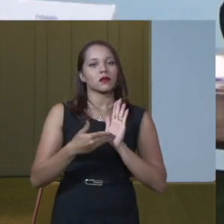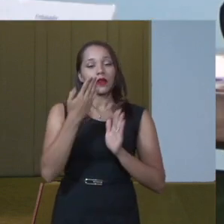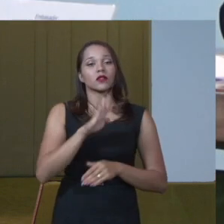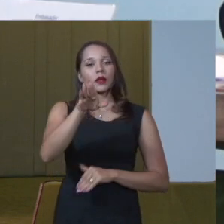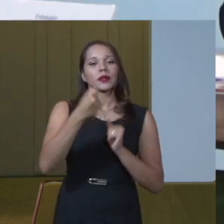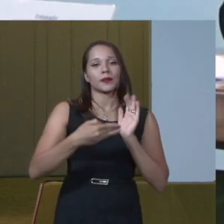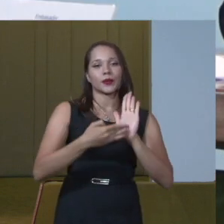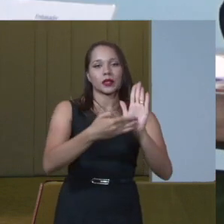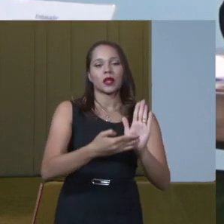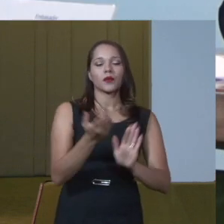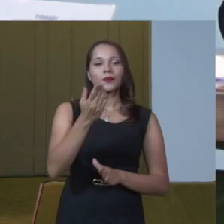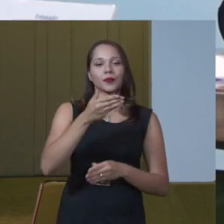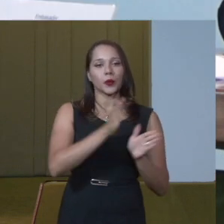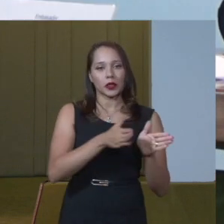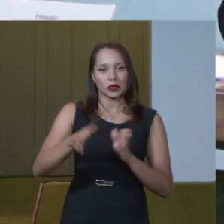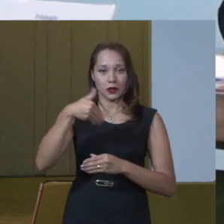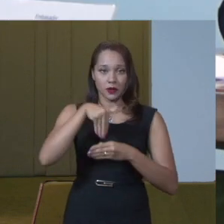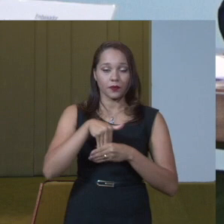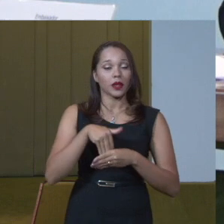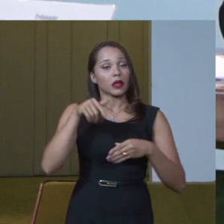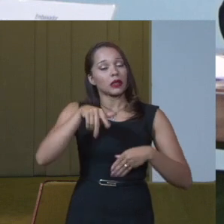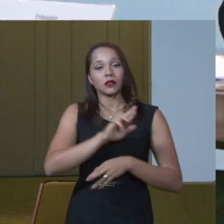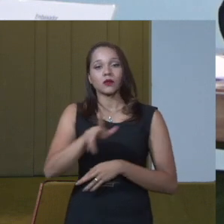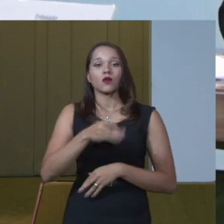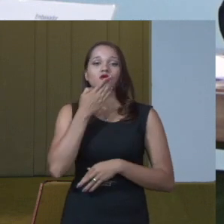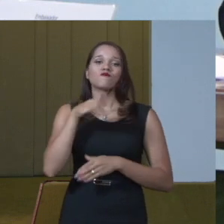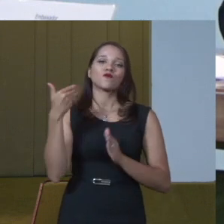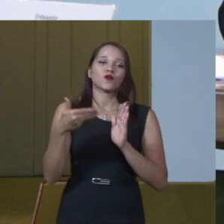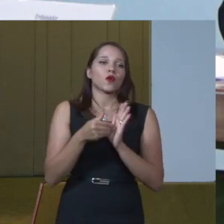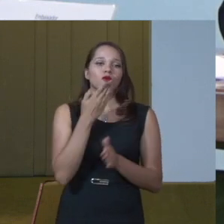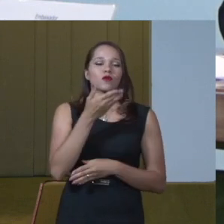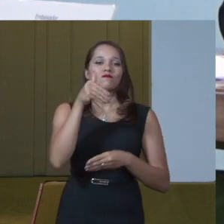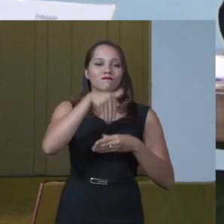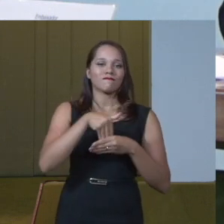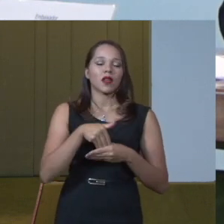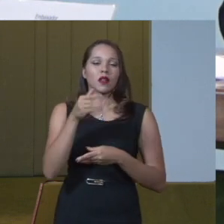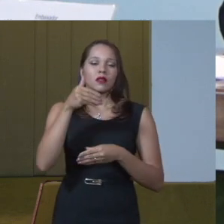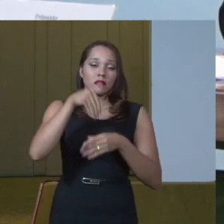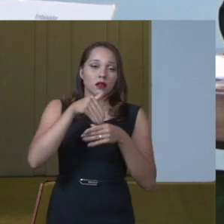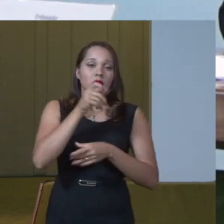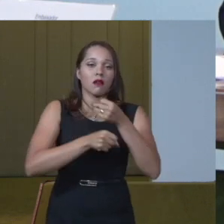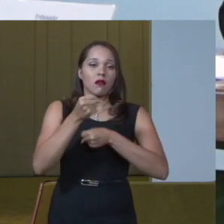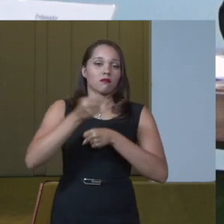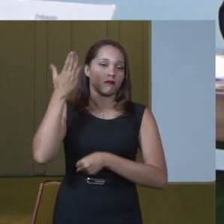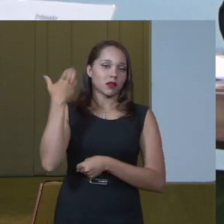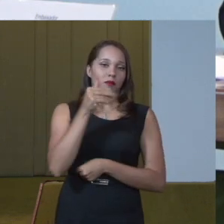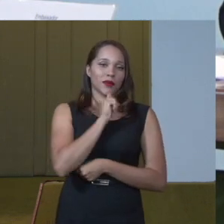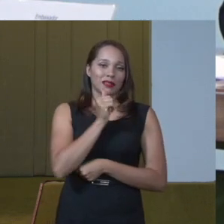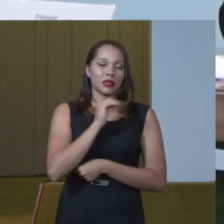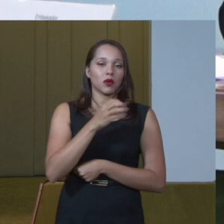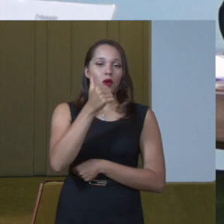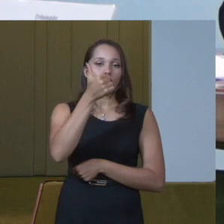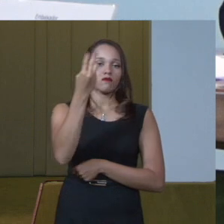no processo eleitoral. Não é esse, infelizmente, o caso de todas as candidaturas. Nas eleições do ano passado, por exemplo, um terço dos